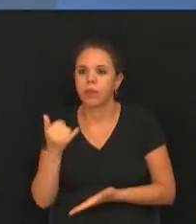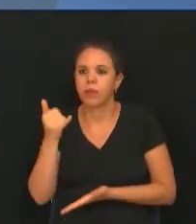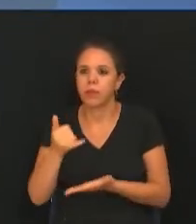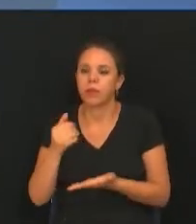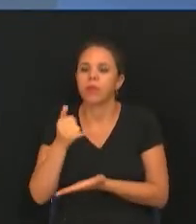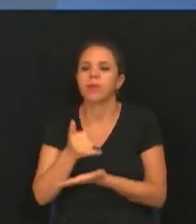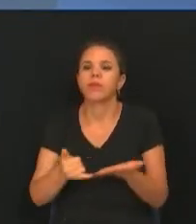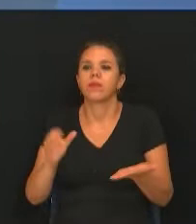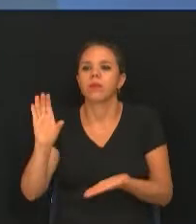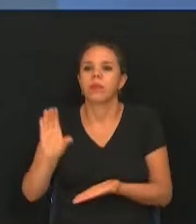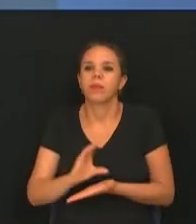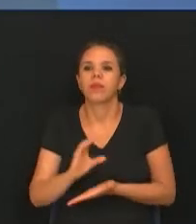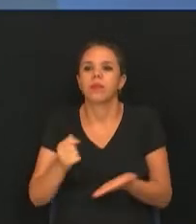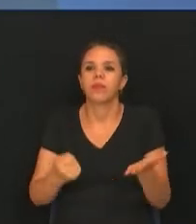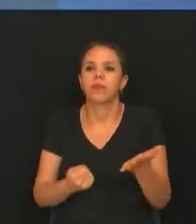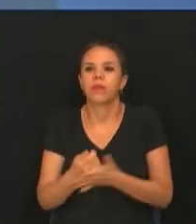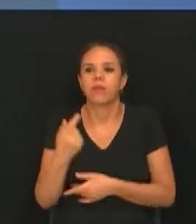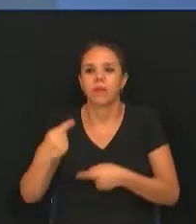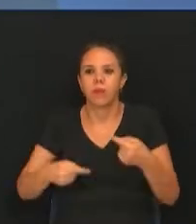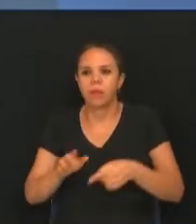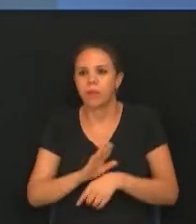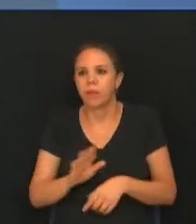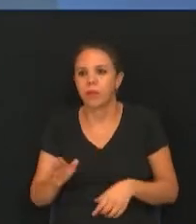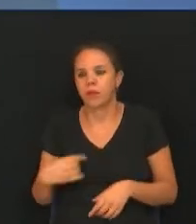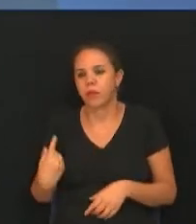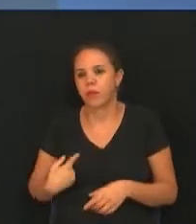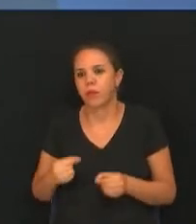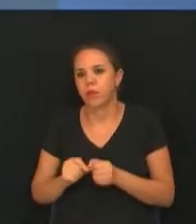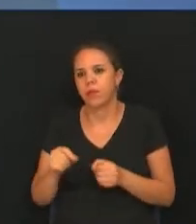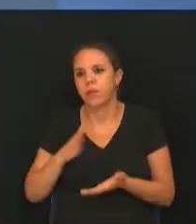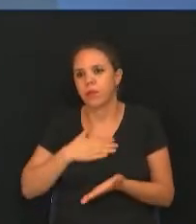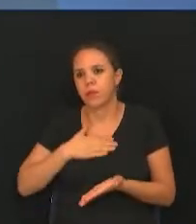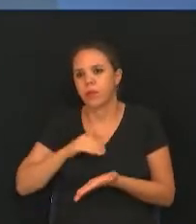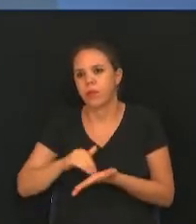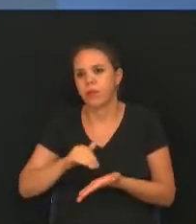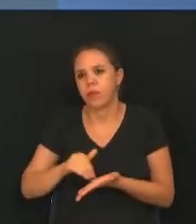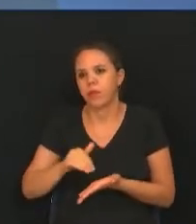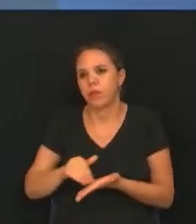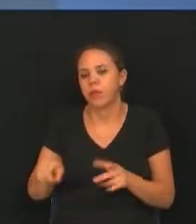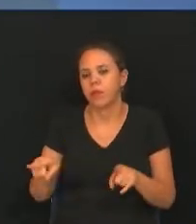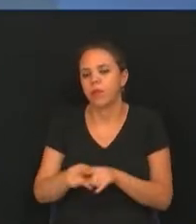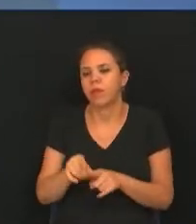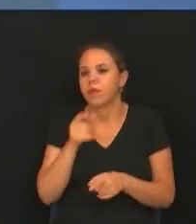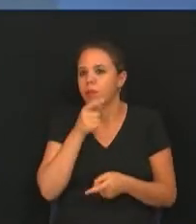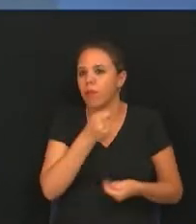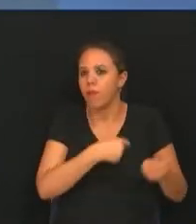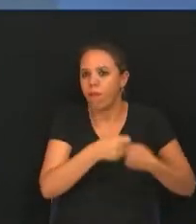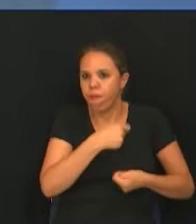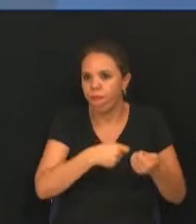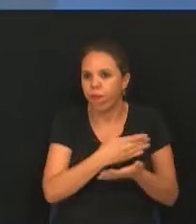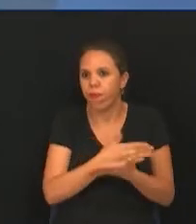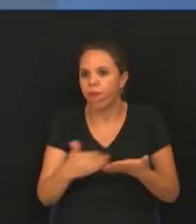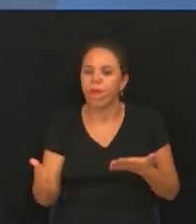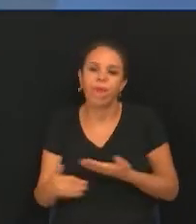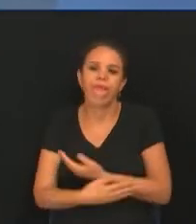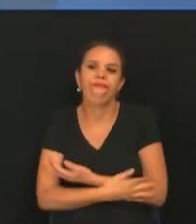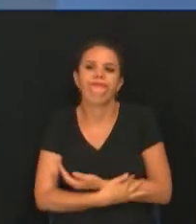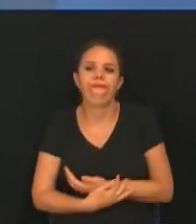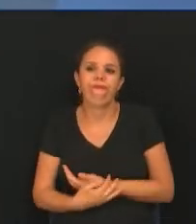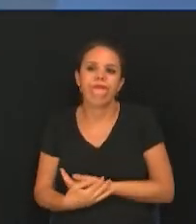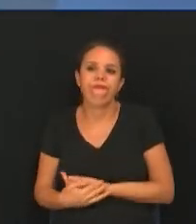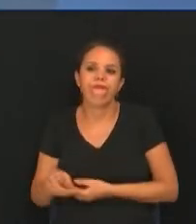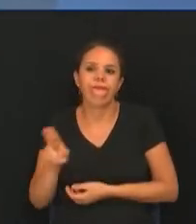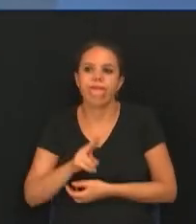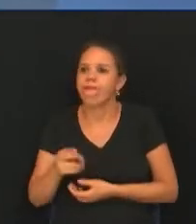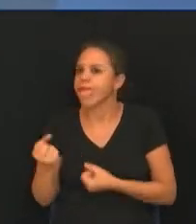financiar a atividade política, nós fazemos isso dentro do gabinete. Então, as economias elas começam desde não usar o